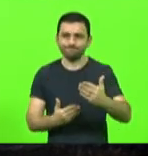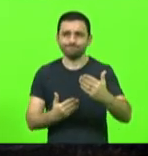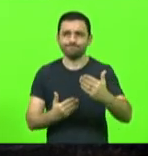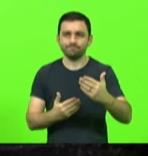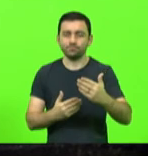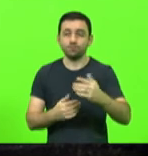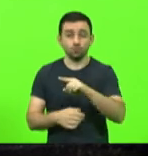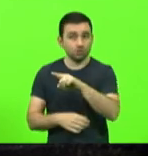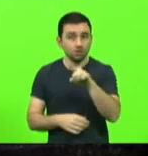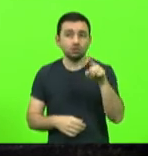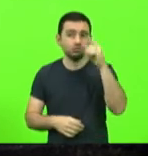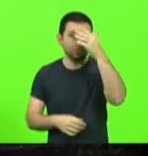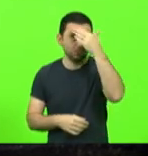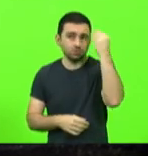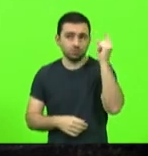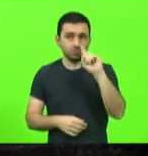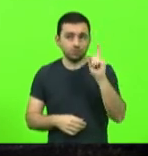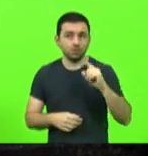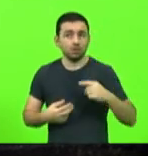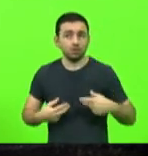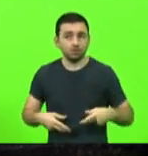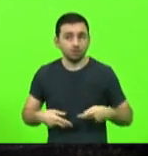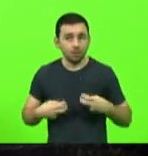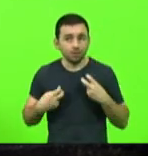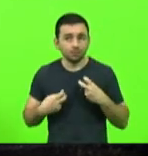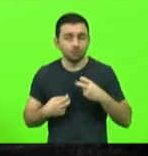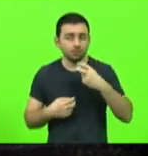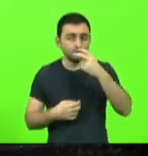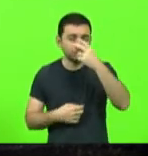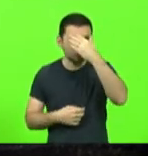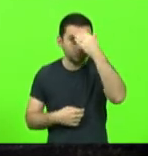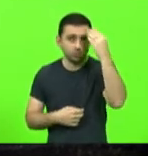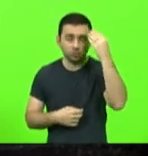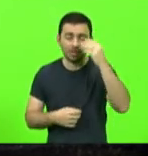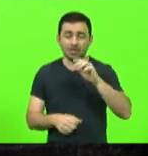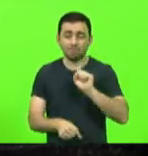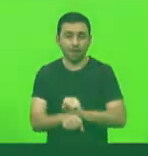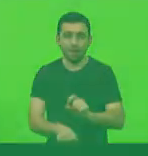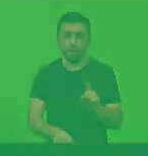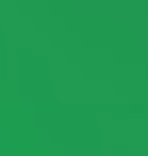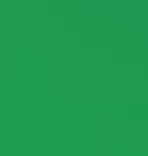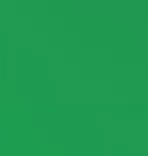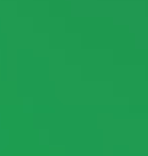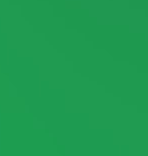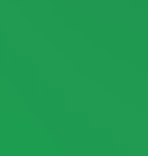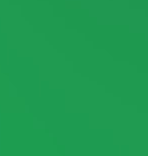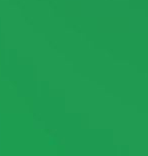esqueçam, o câncer não pode esperar. A vida é agora.